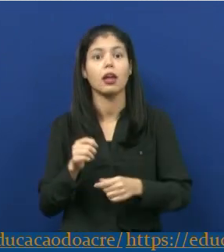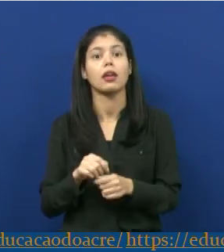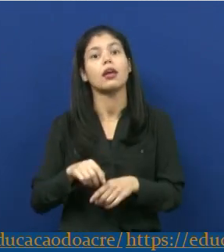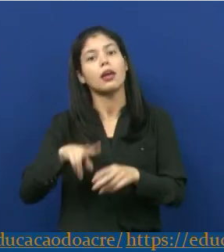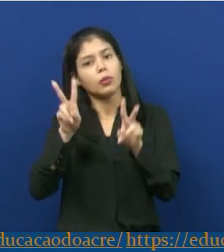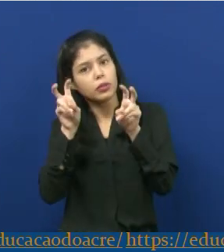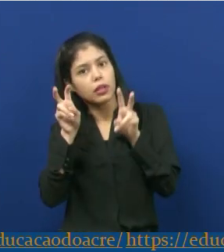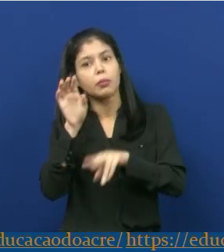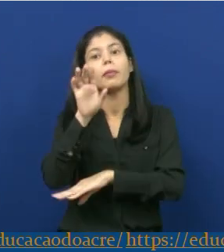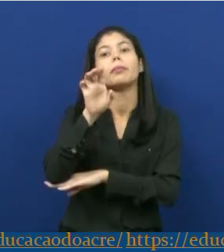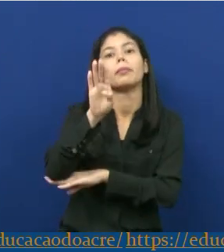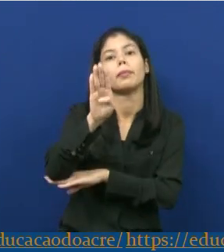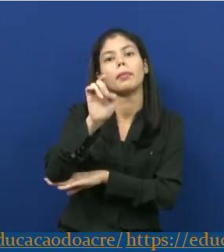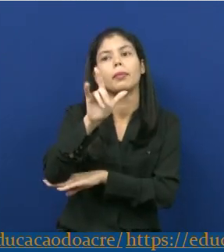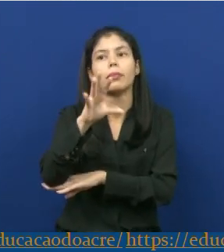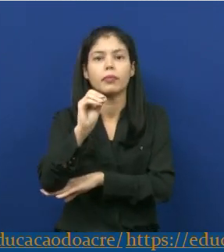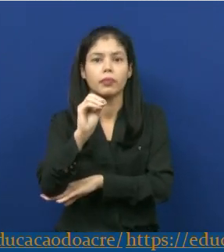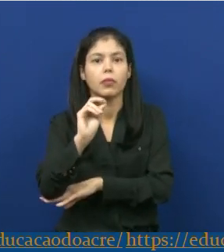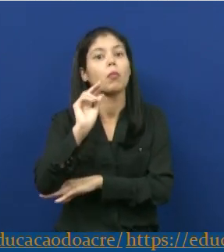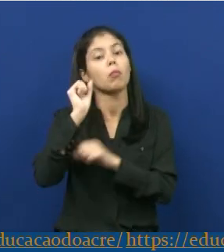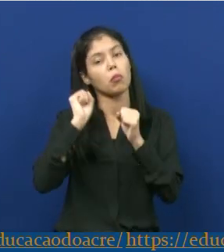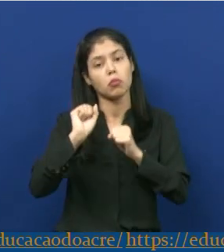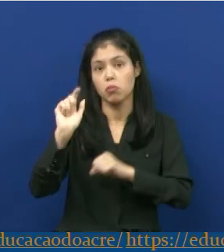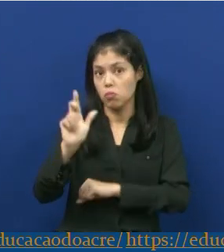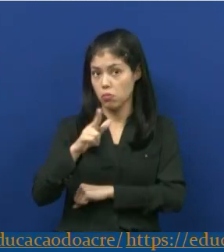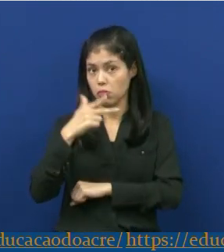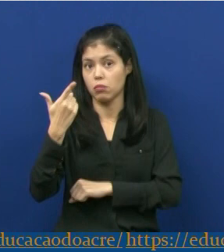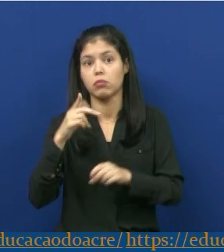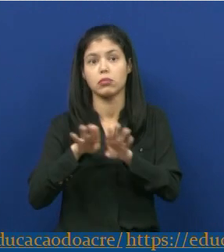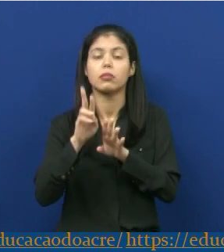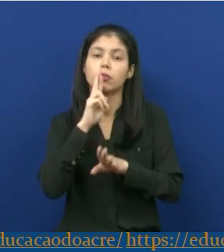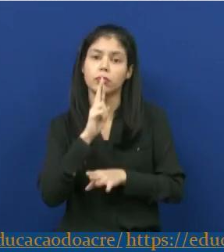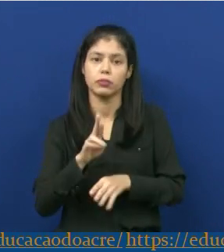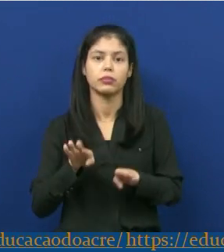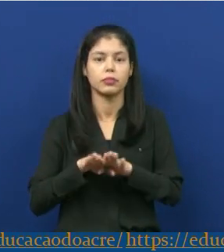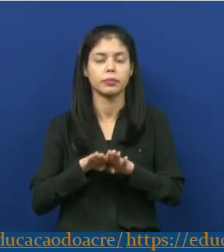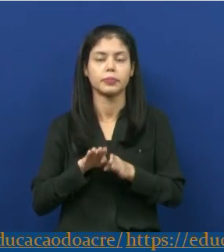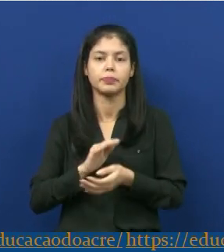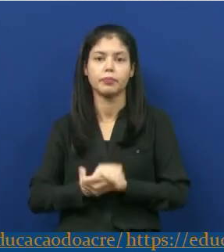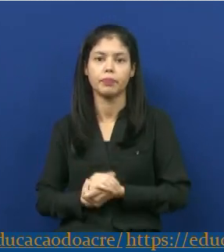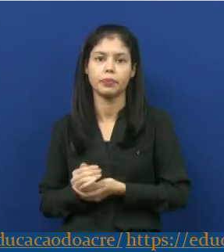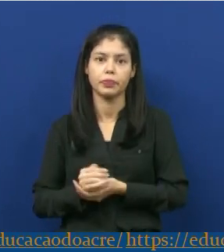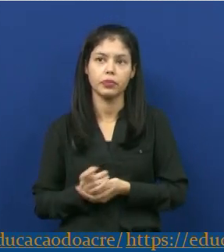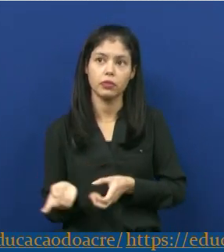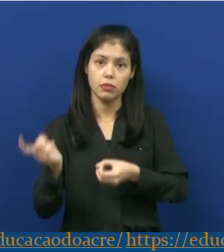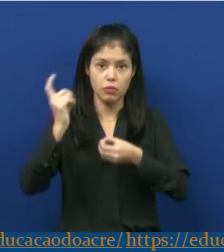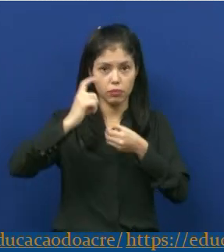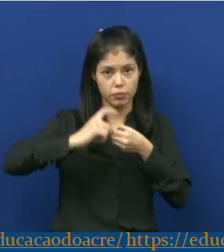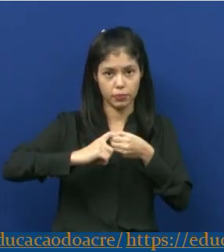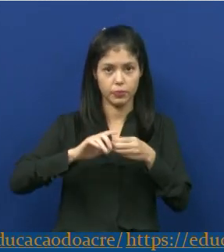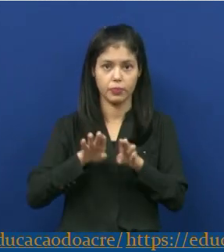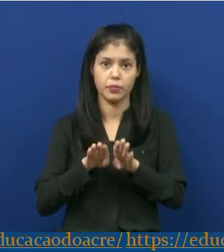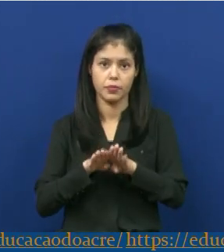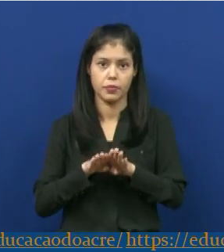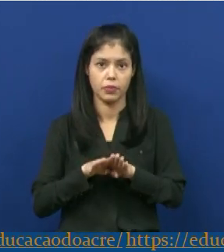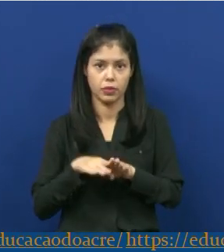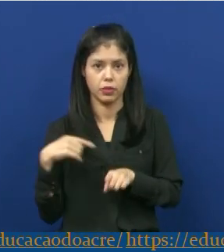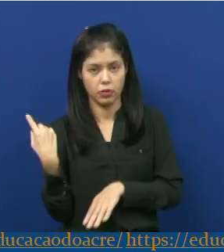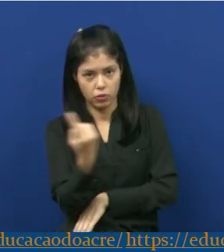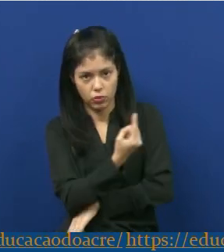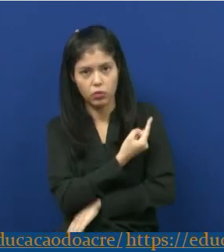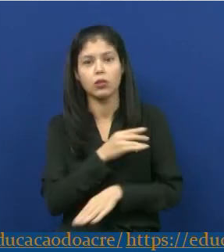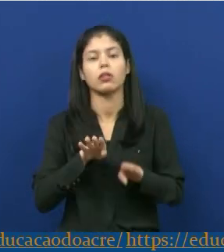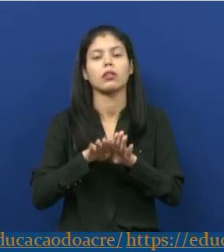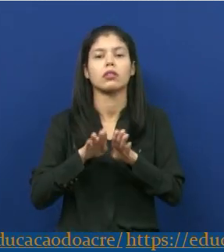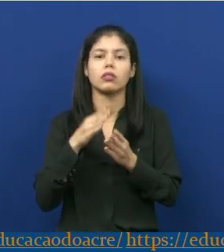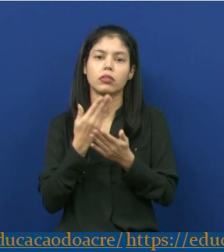belo. Essa poderia ser uma outra resposta possível. Vamos retomar o que nós